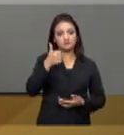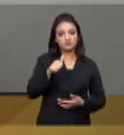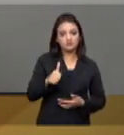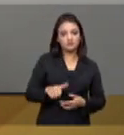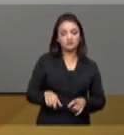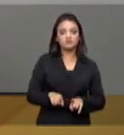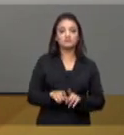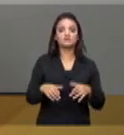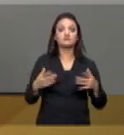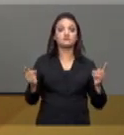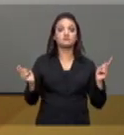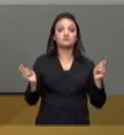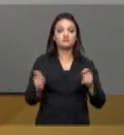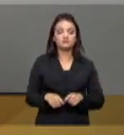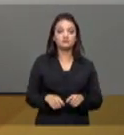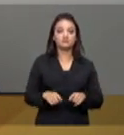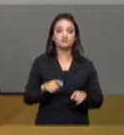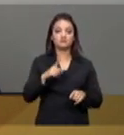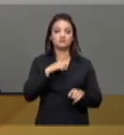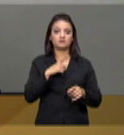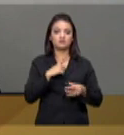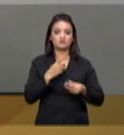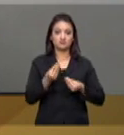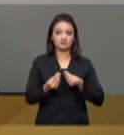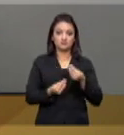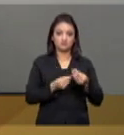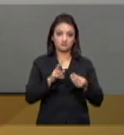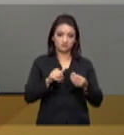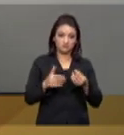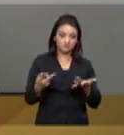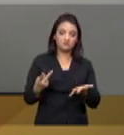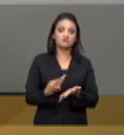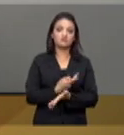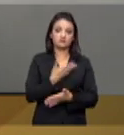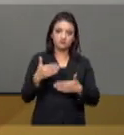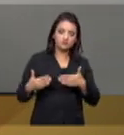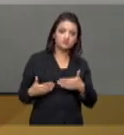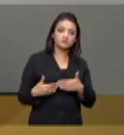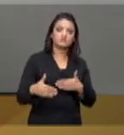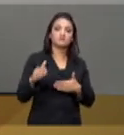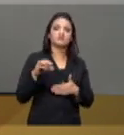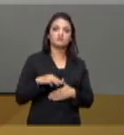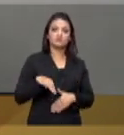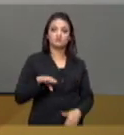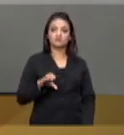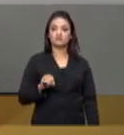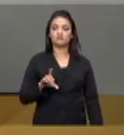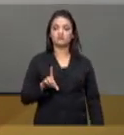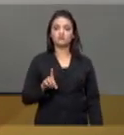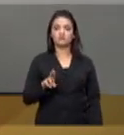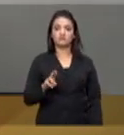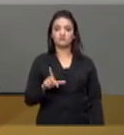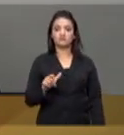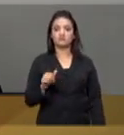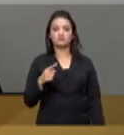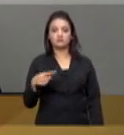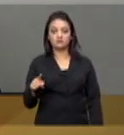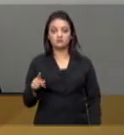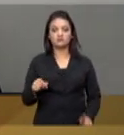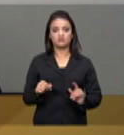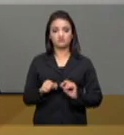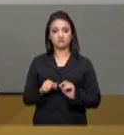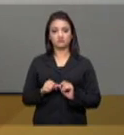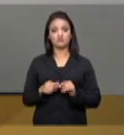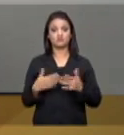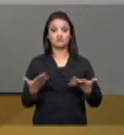separado, a possibilidade de modulação dos efeitos do julgado, o que também foi pleiteado pela embargante e que, como eu disse, na